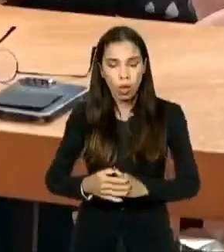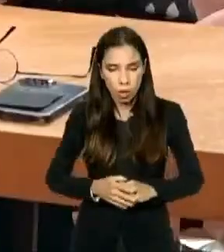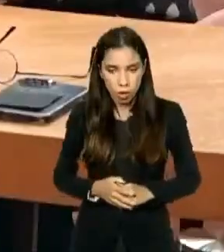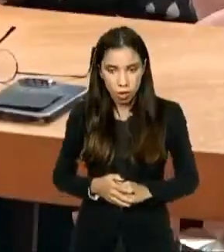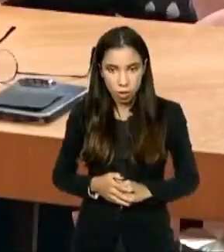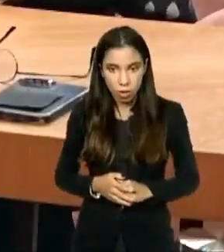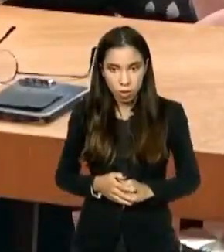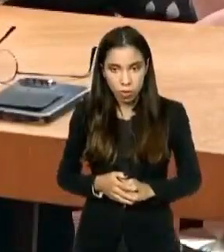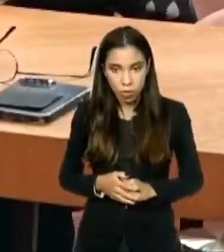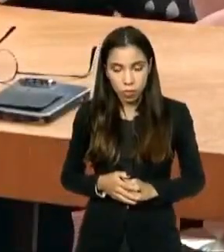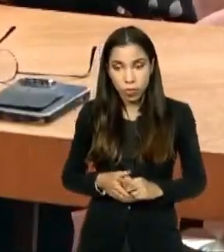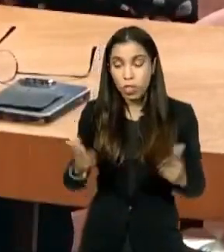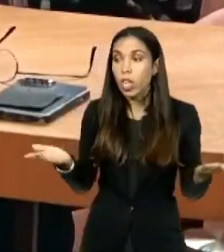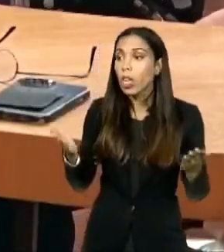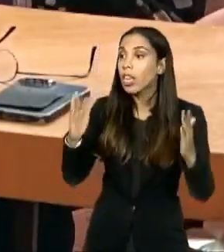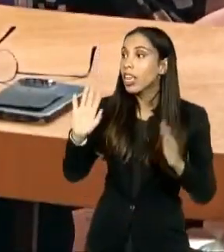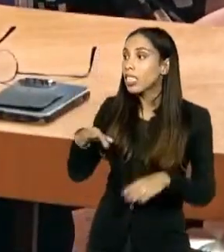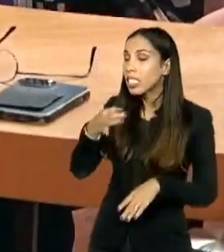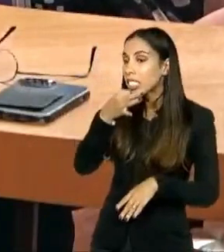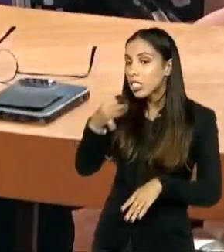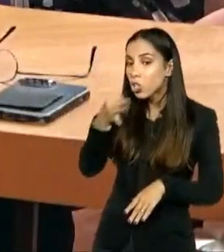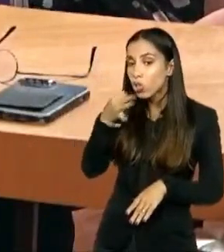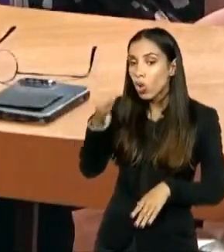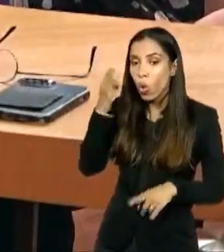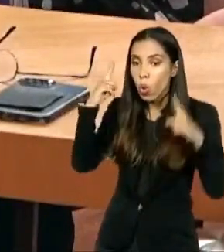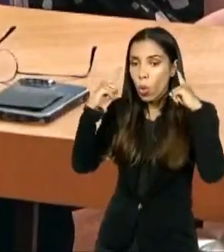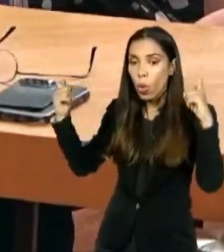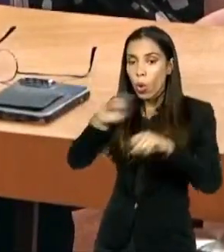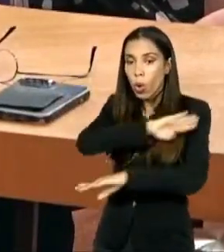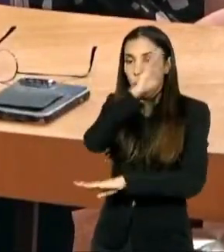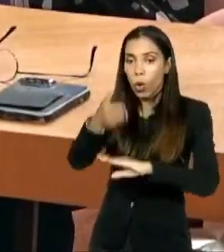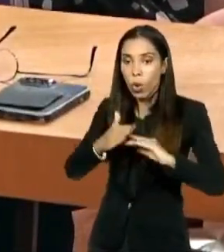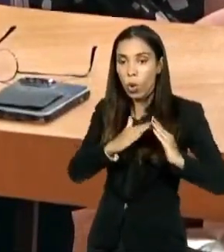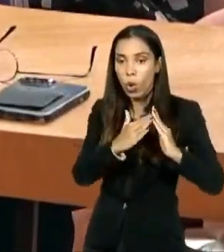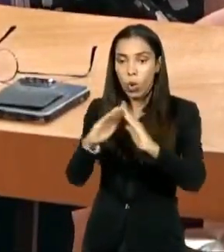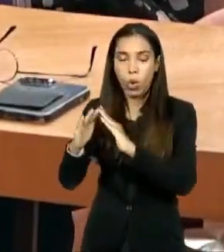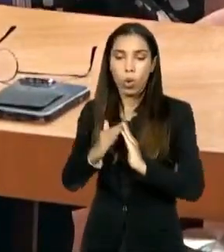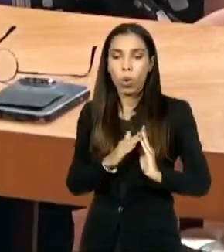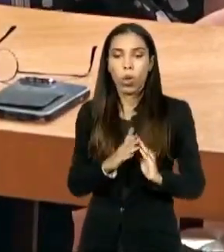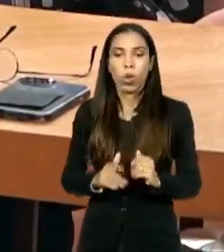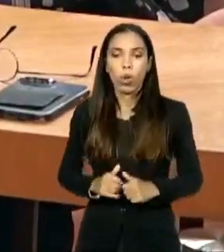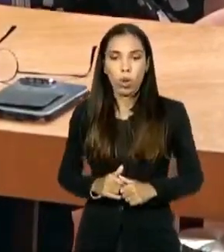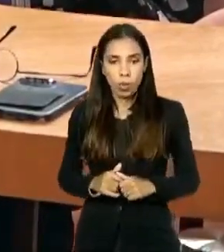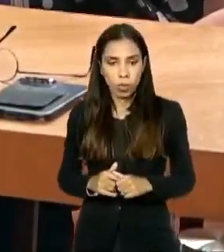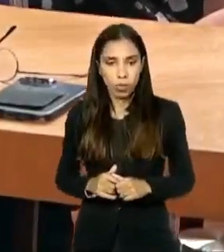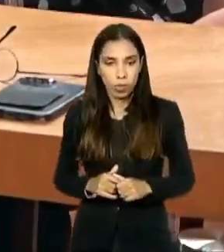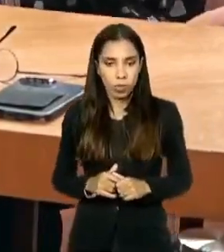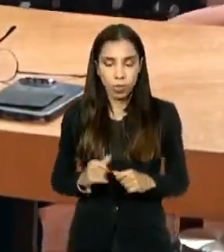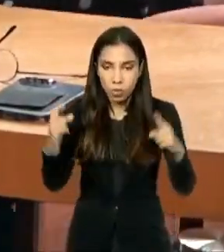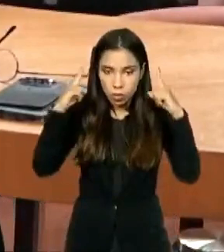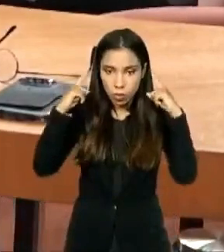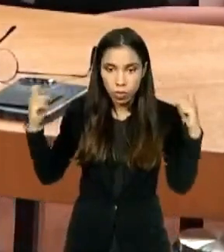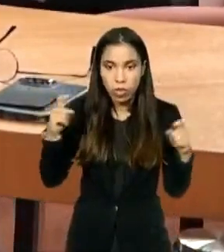só para situar para o pessoal que está em casa, é quando você diz que a sirene toca nas comunidades, correto? Na comunidade. A sirene de risco, toca... Isso, risco